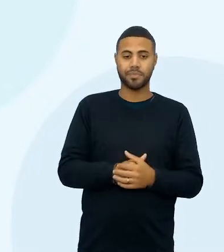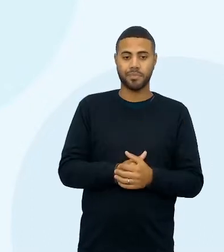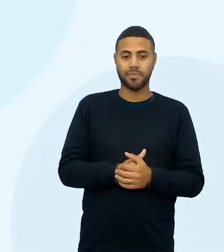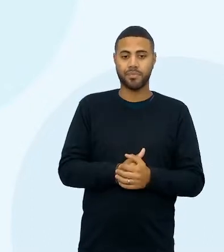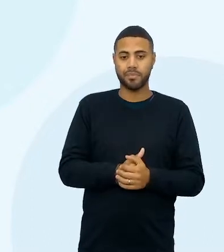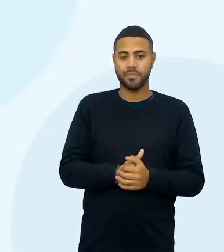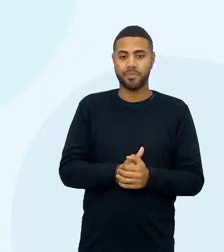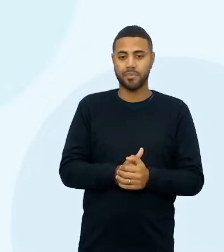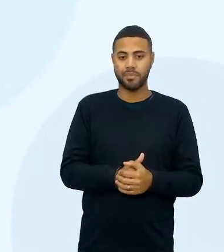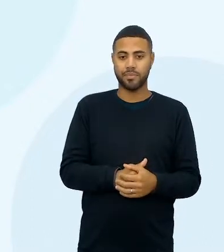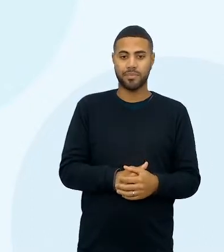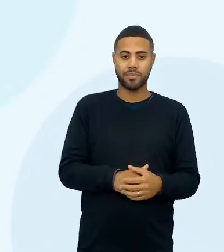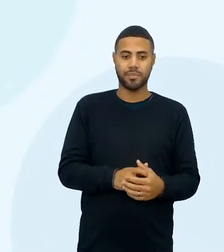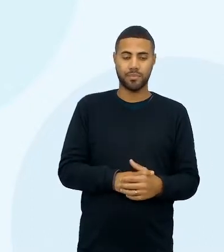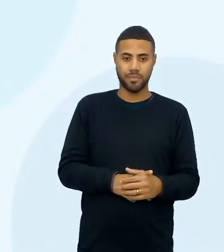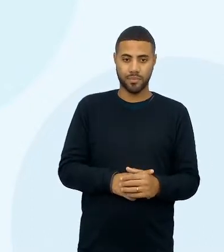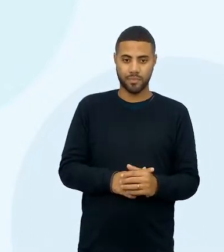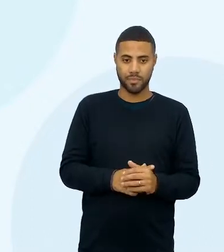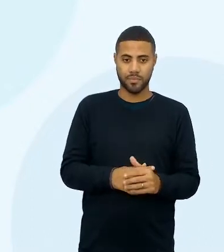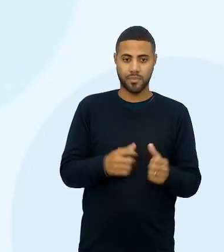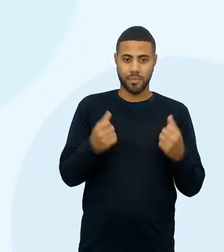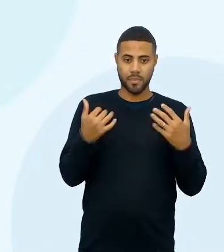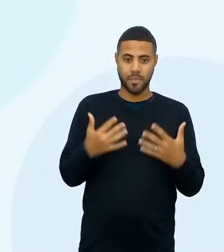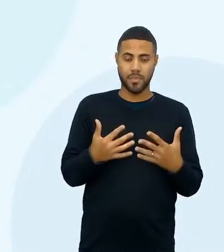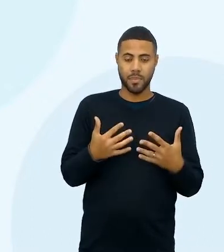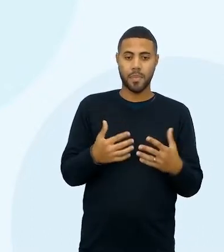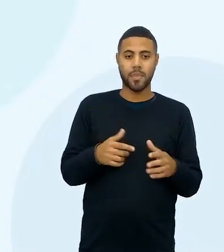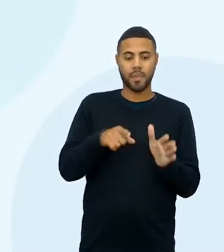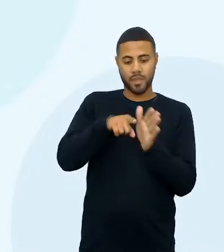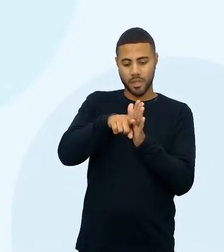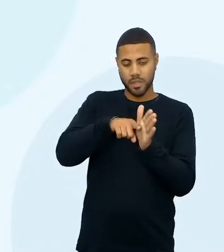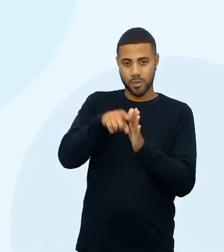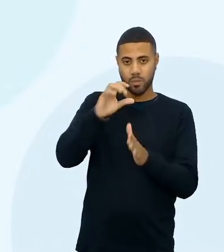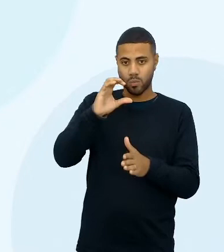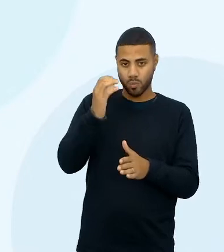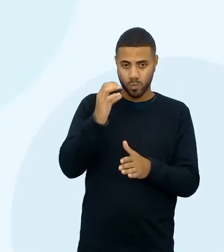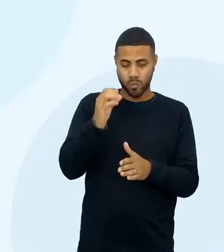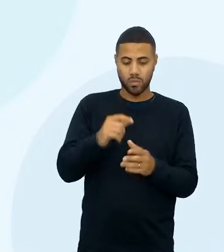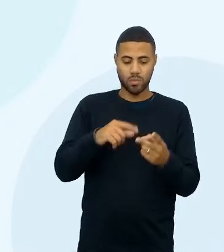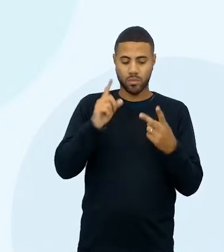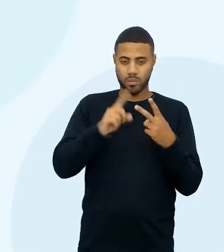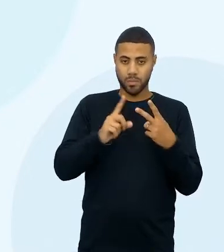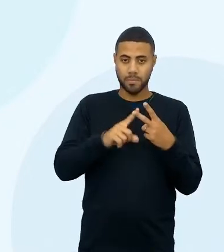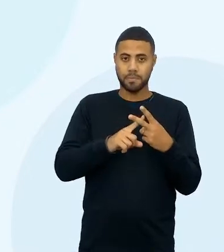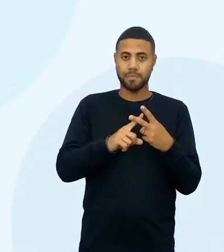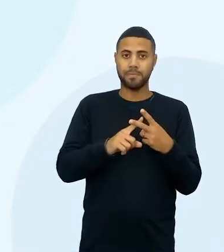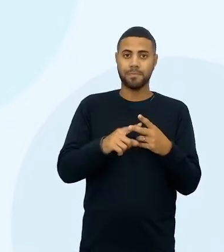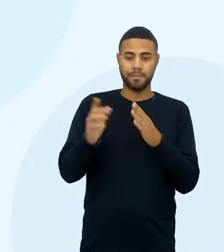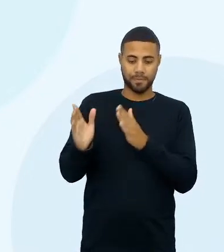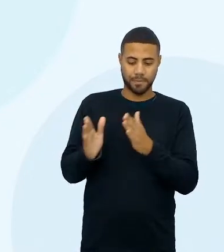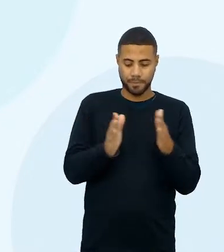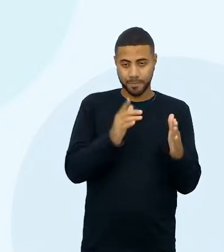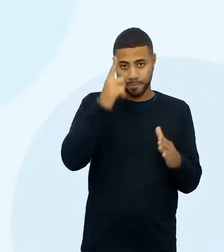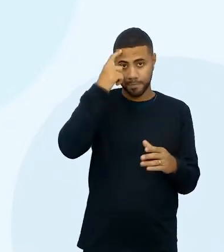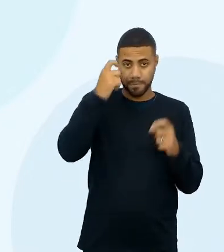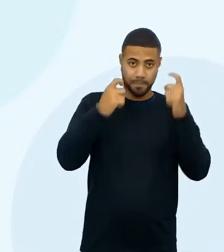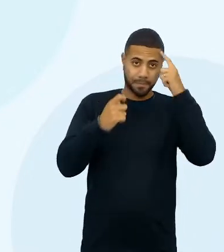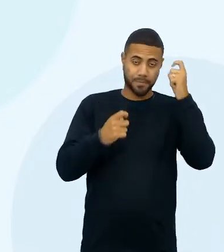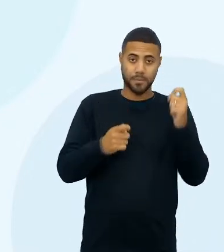Os nossos eixos estruturantes são a investigação científica, os processos criativos,